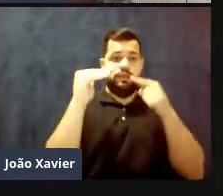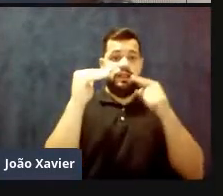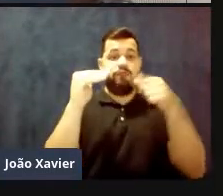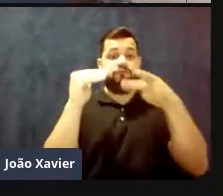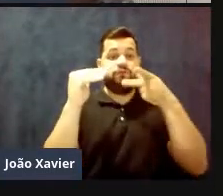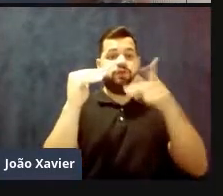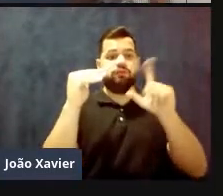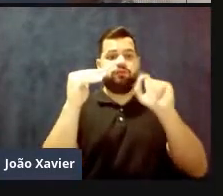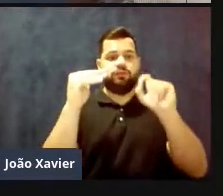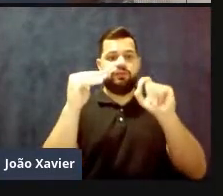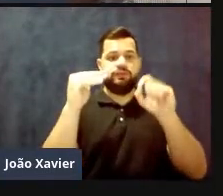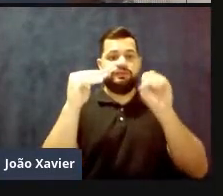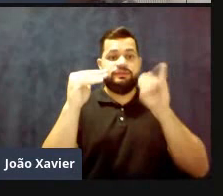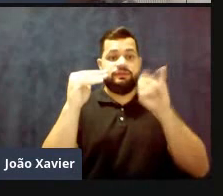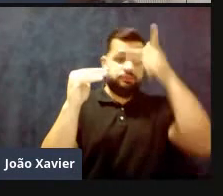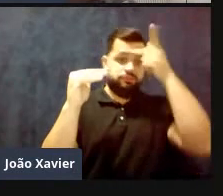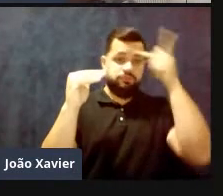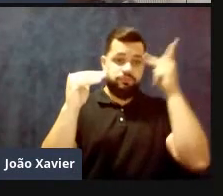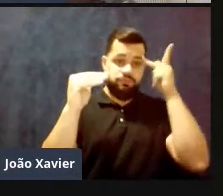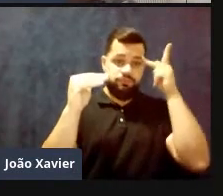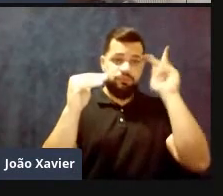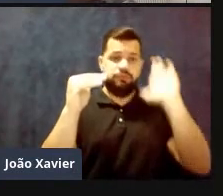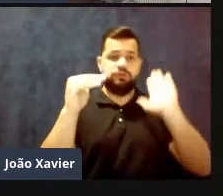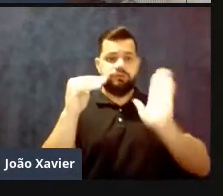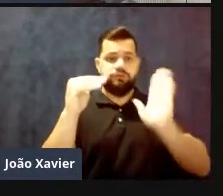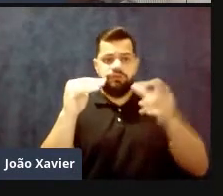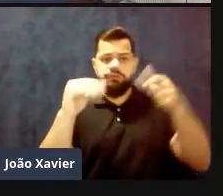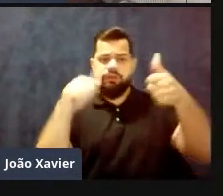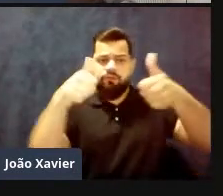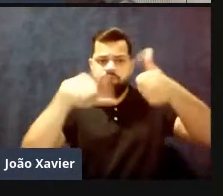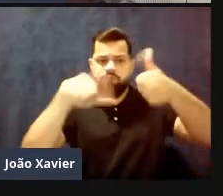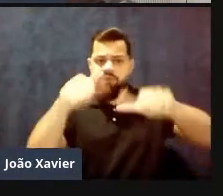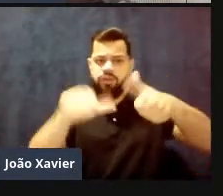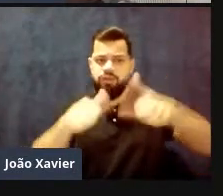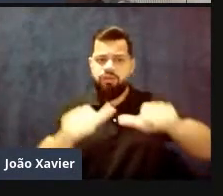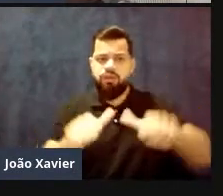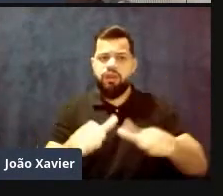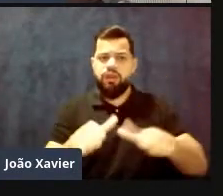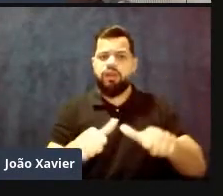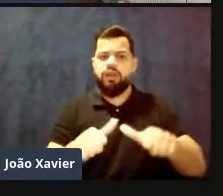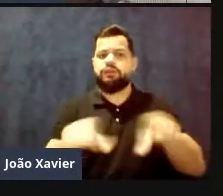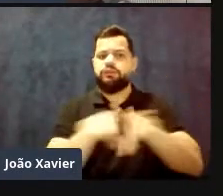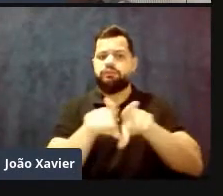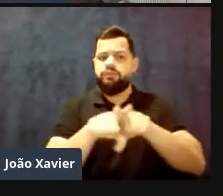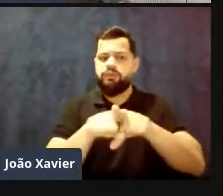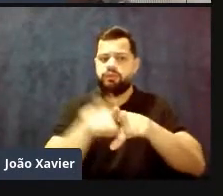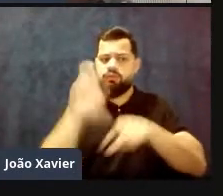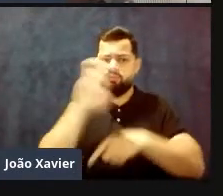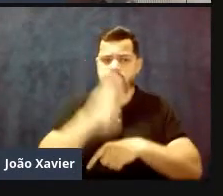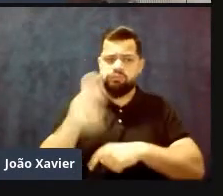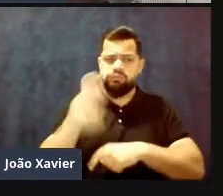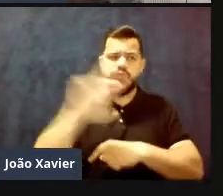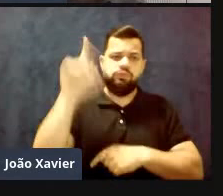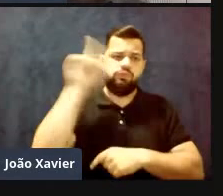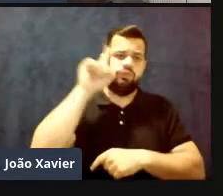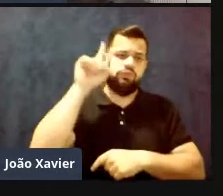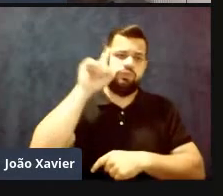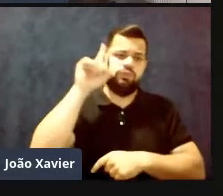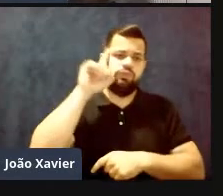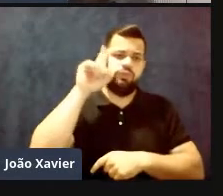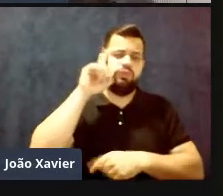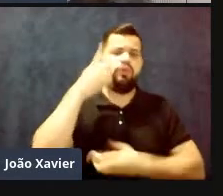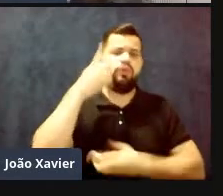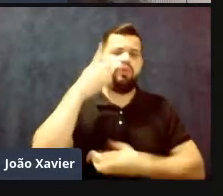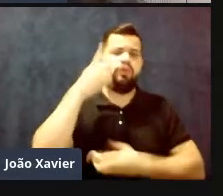tinha necessidade de ser triado, avaliado, evoluído e monitorado diariamente. Como que nós iríamos materializar isso